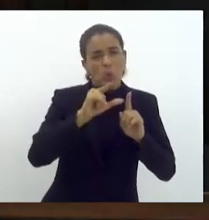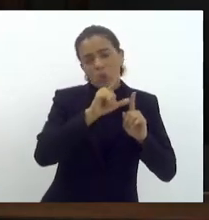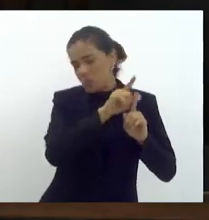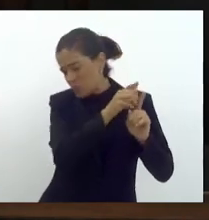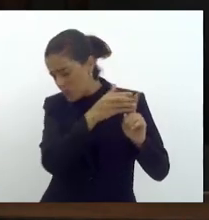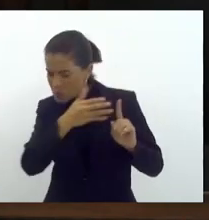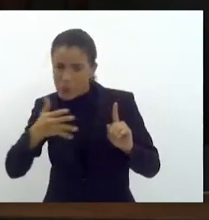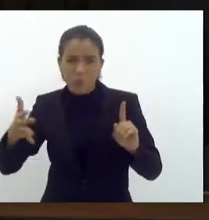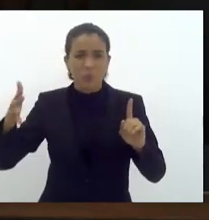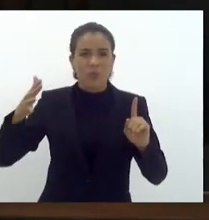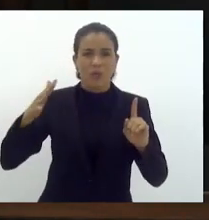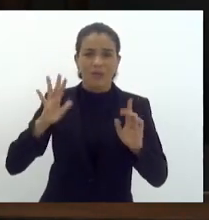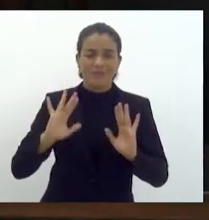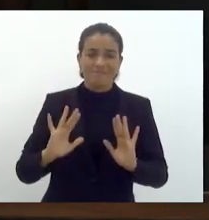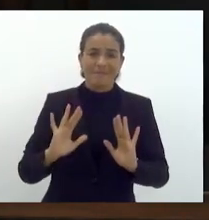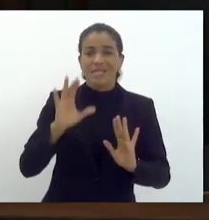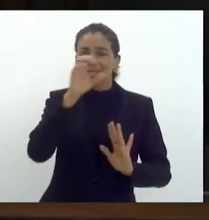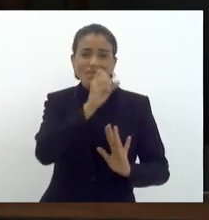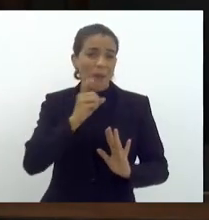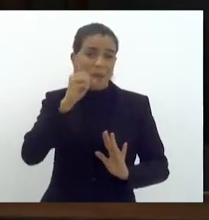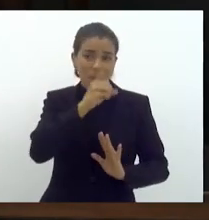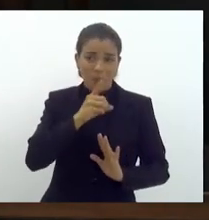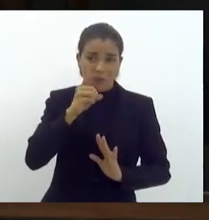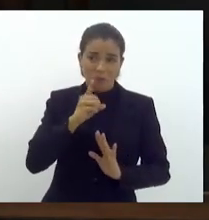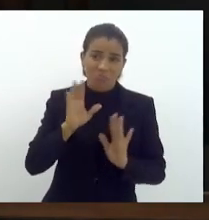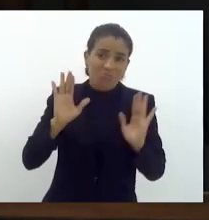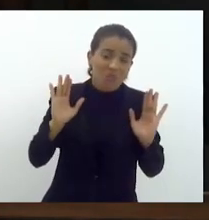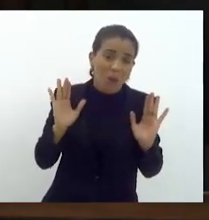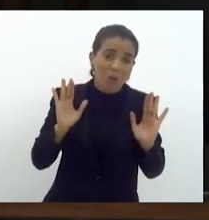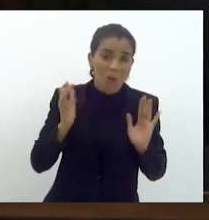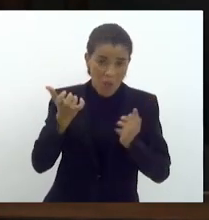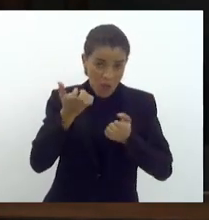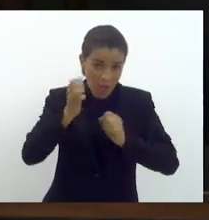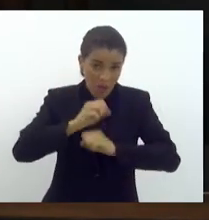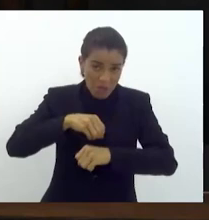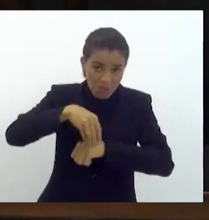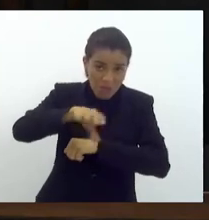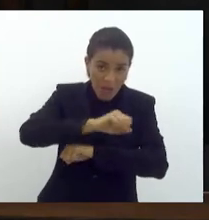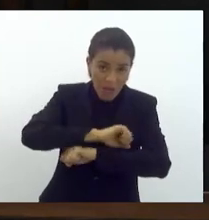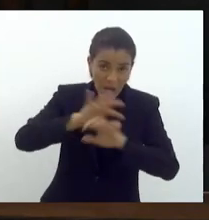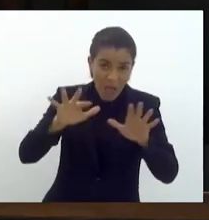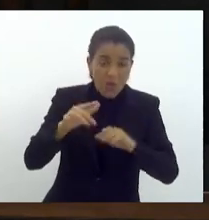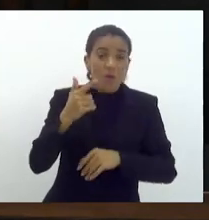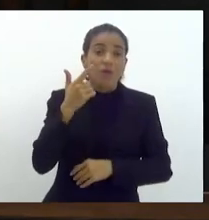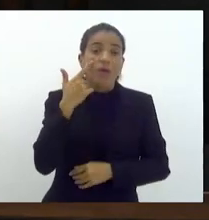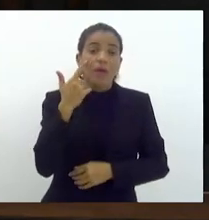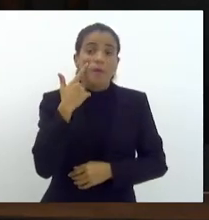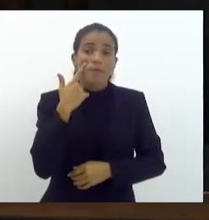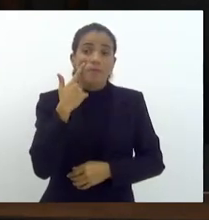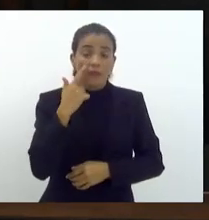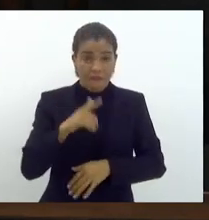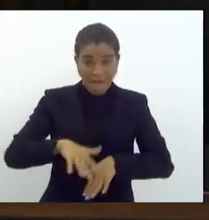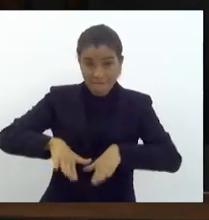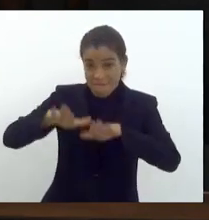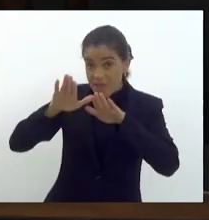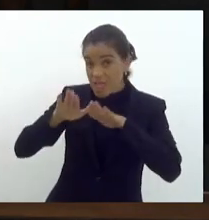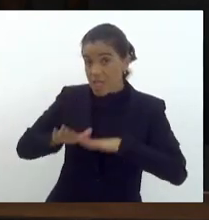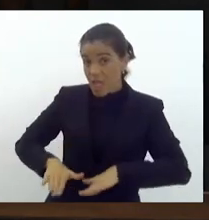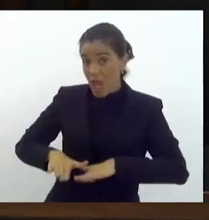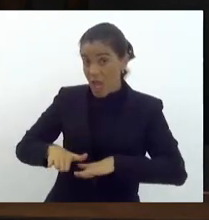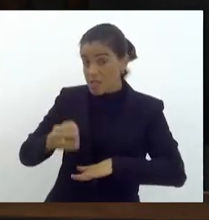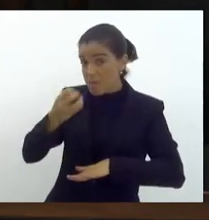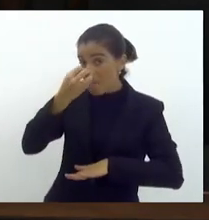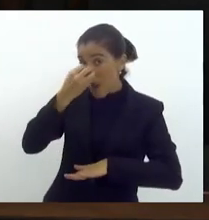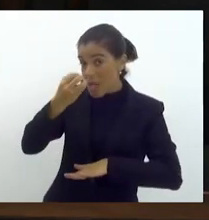com extraordinário inclusive sabe de Domingo então assim eu quero deixar claro que só tem o seguinte quem ficar de